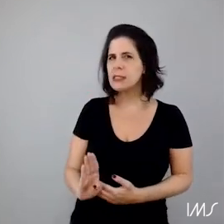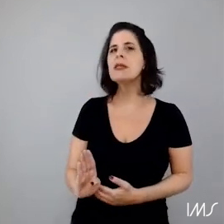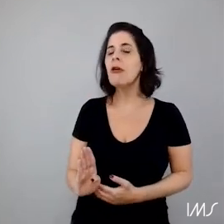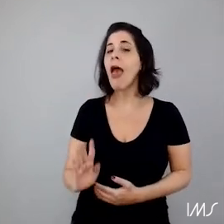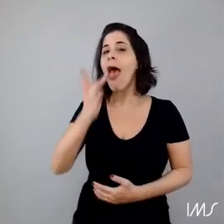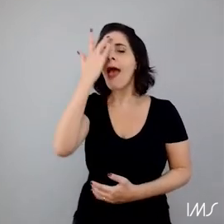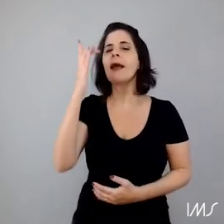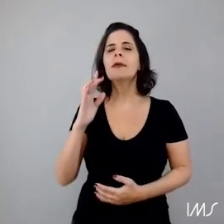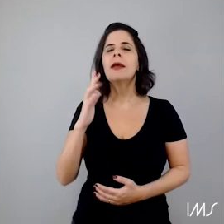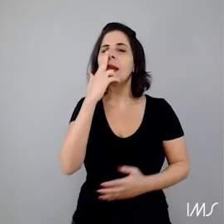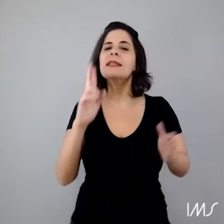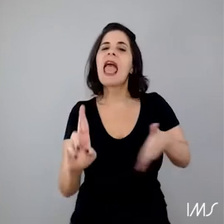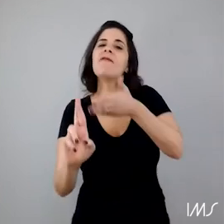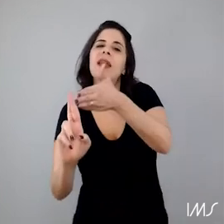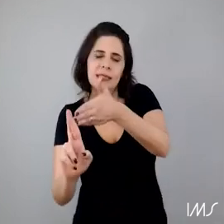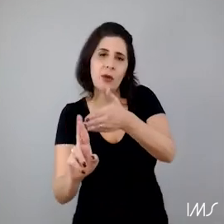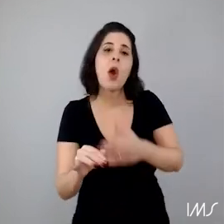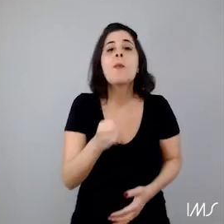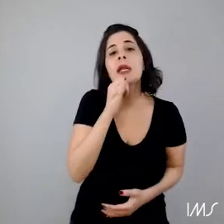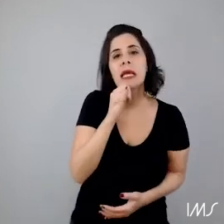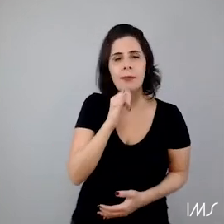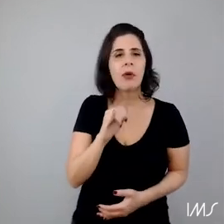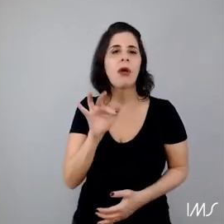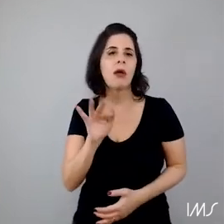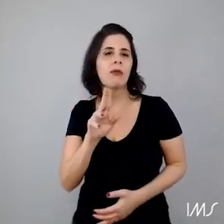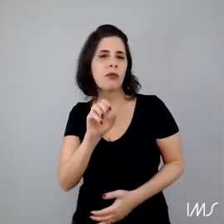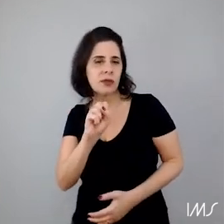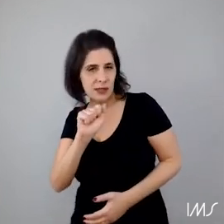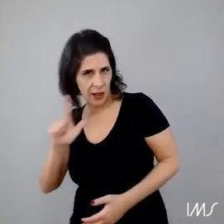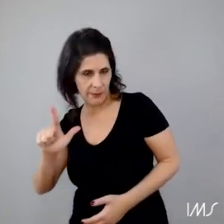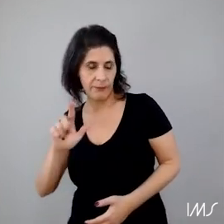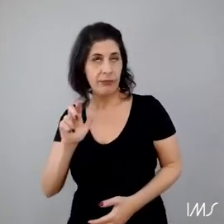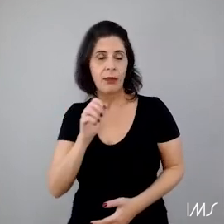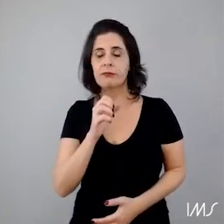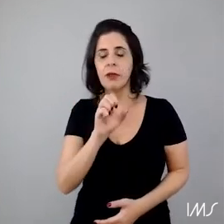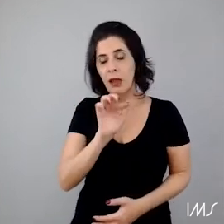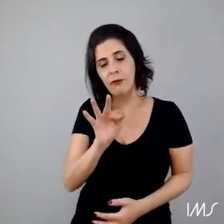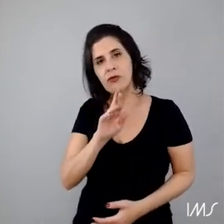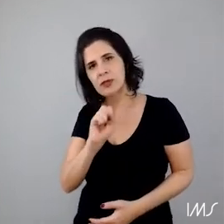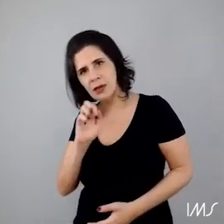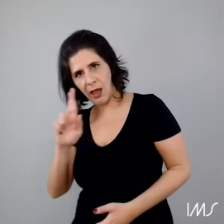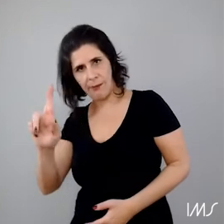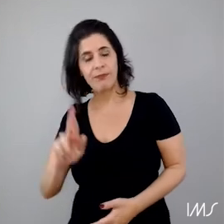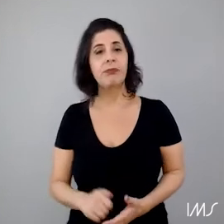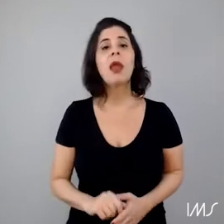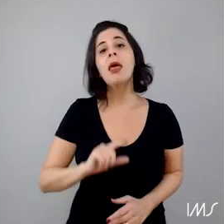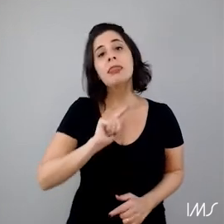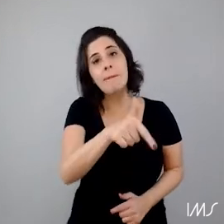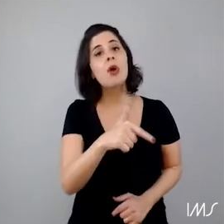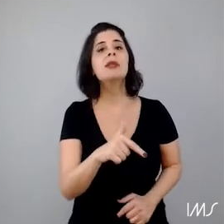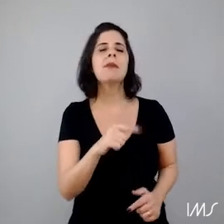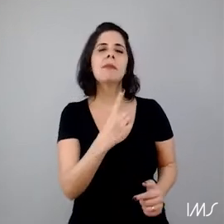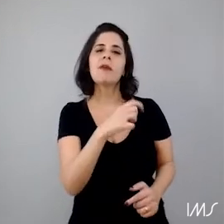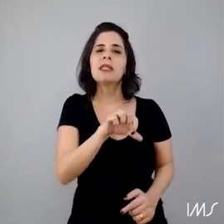e no exterior, como Wilhelm Flusser. Em 87, ela publica o livro Notas,